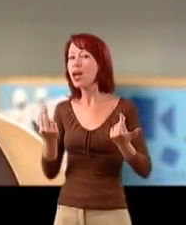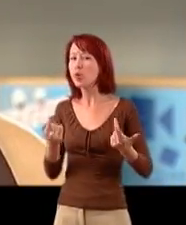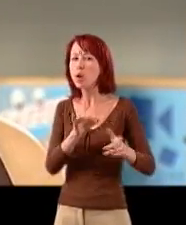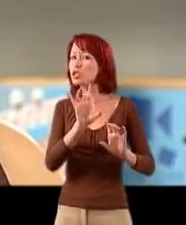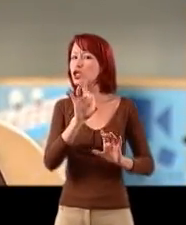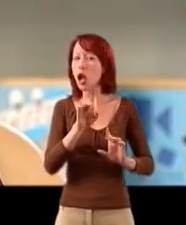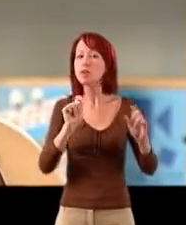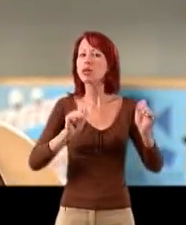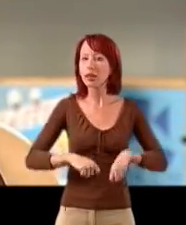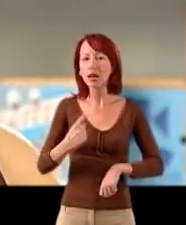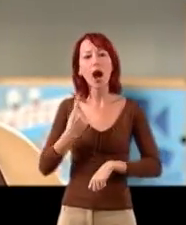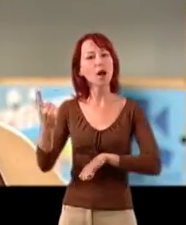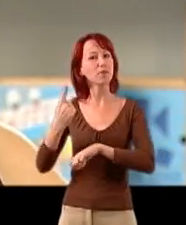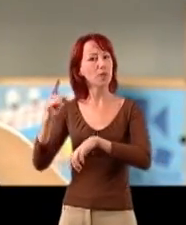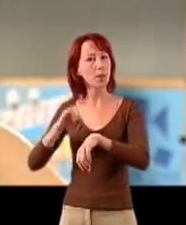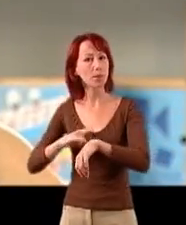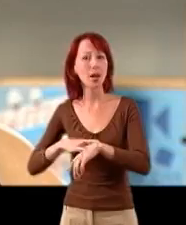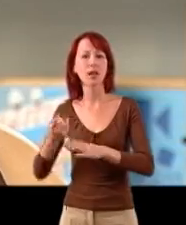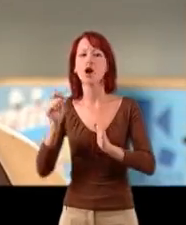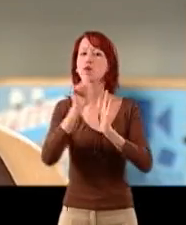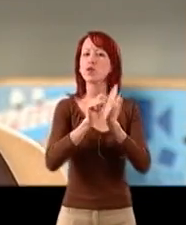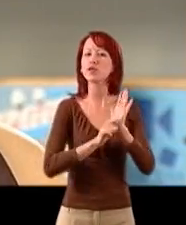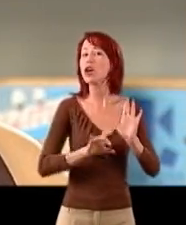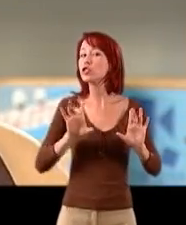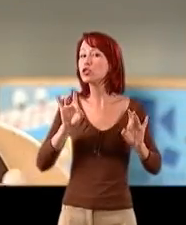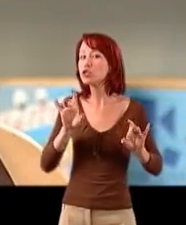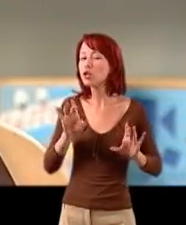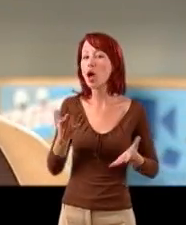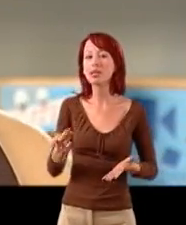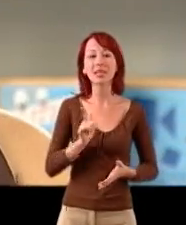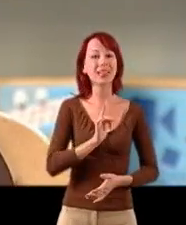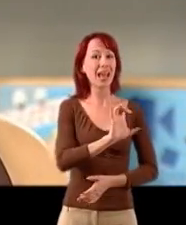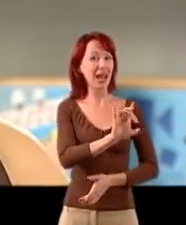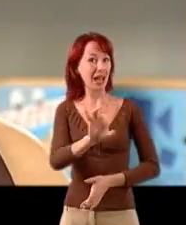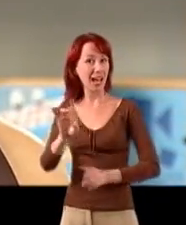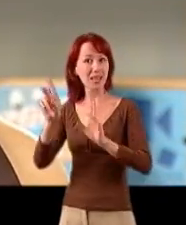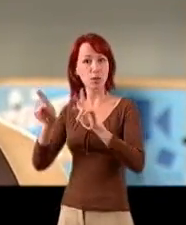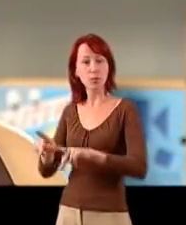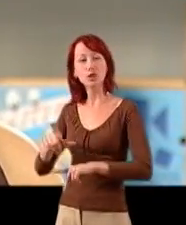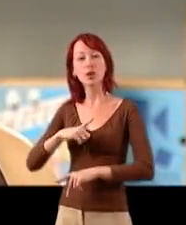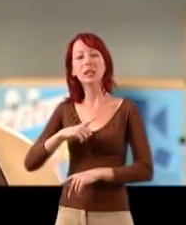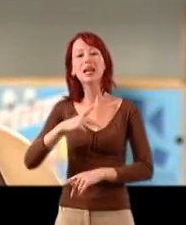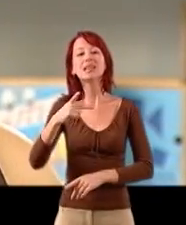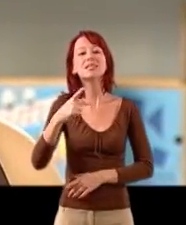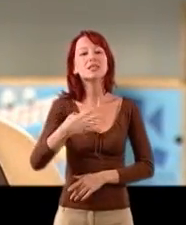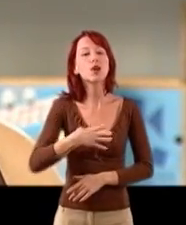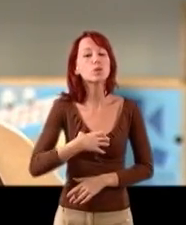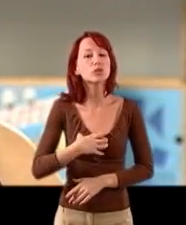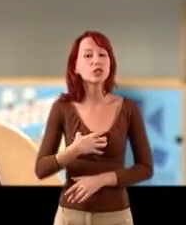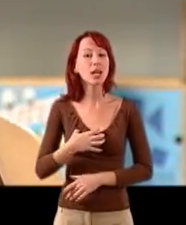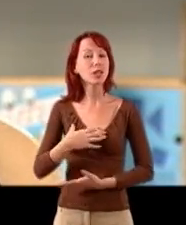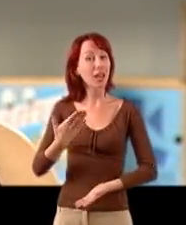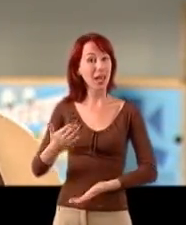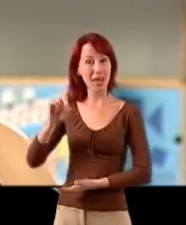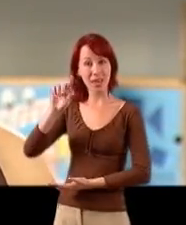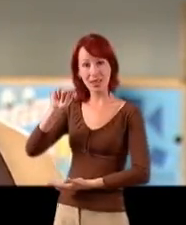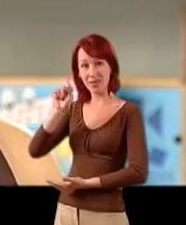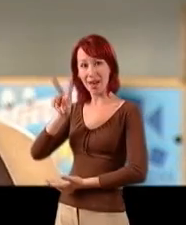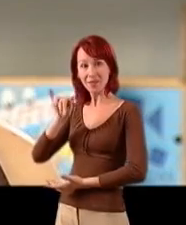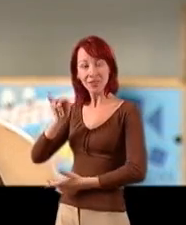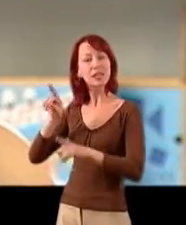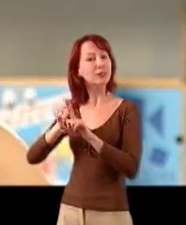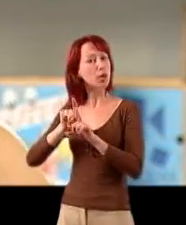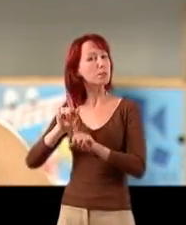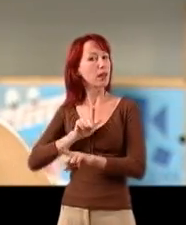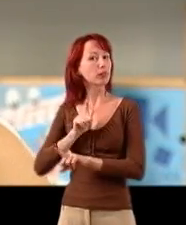deles, tem condição, vai ao banheiro, faz as atividades do jeito dele, cada um tem seu jeito de fazer. Né? E eles percebem que o Davi também